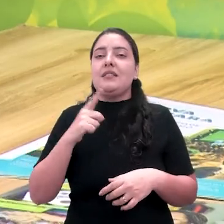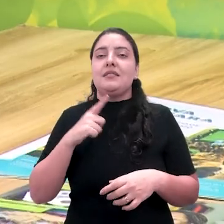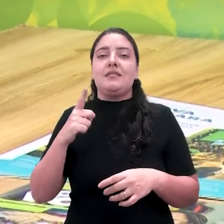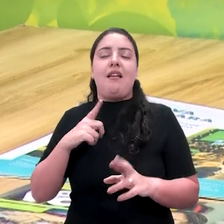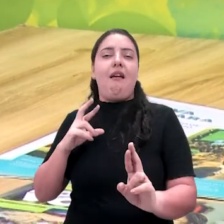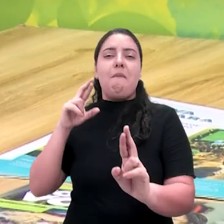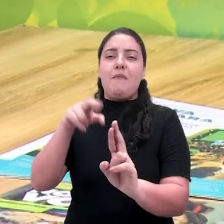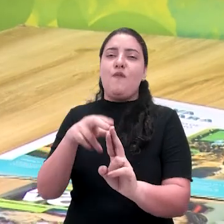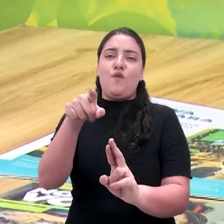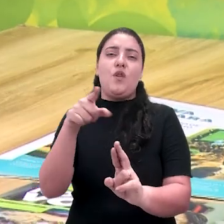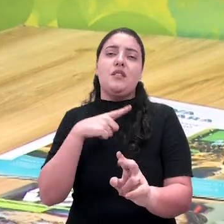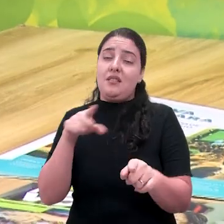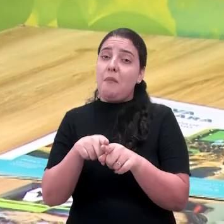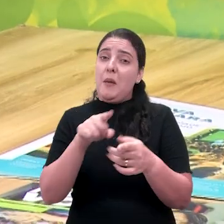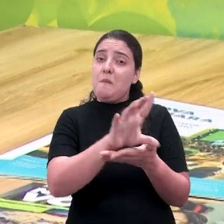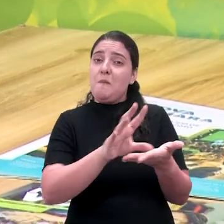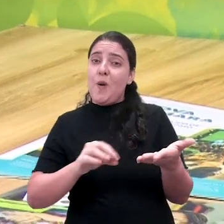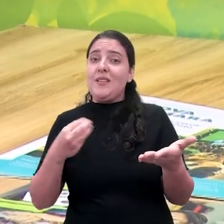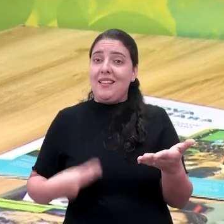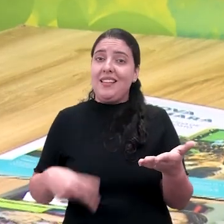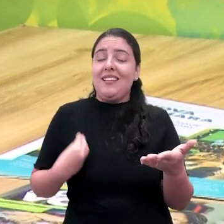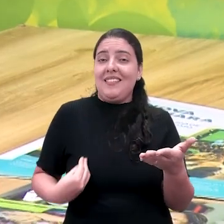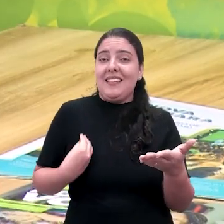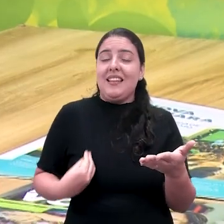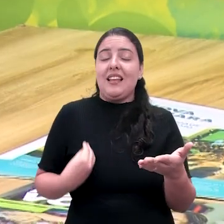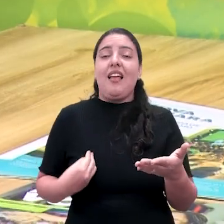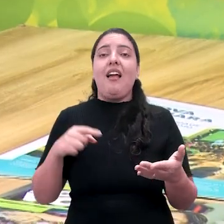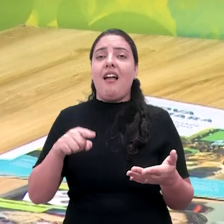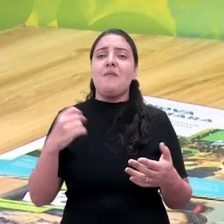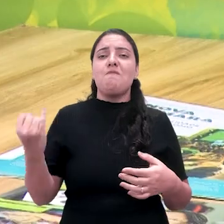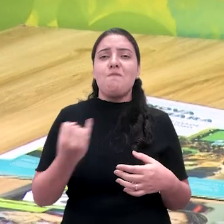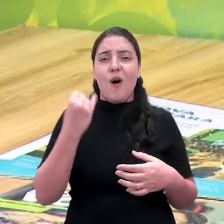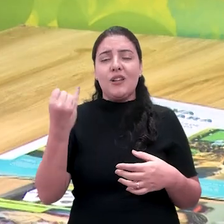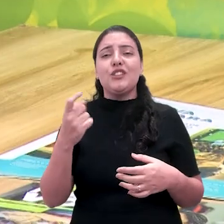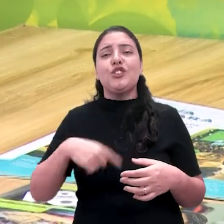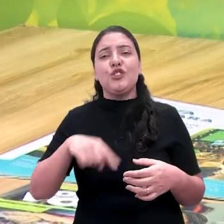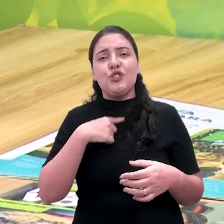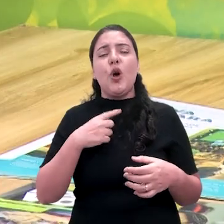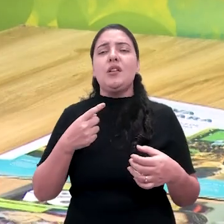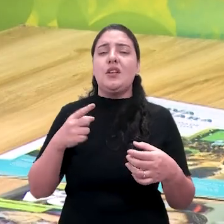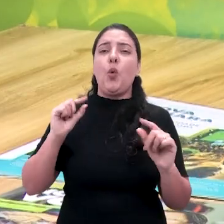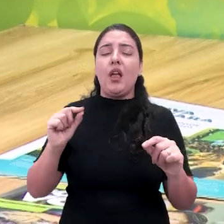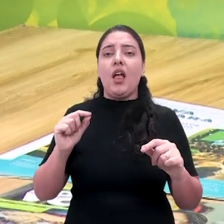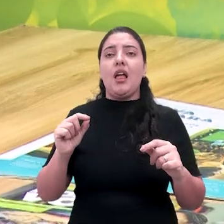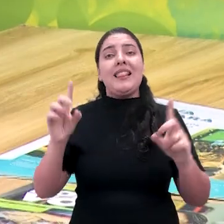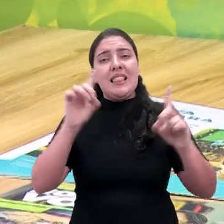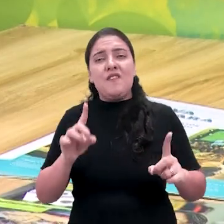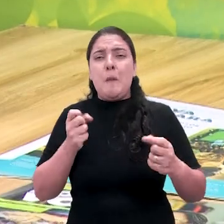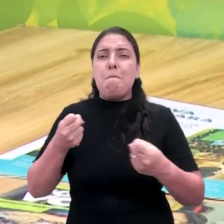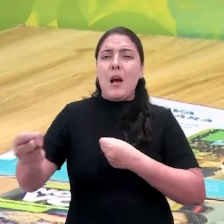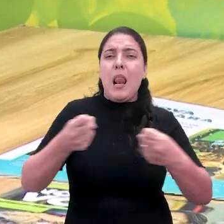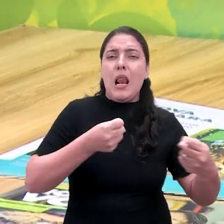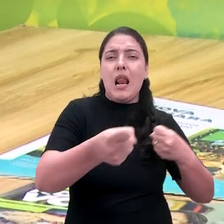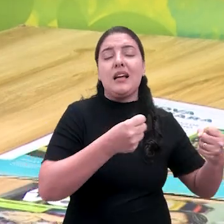porque você também é nossa representatividade aqui dentro, né? O quanto isso é importante, a gente tá ocupando todos os espaços dessa cidade,